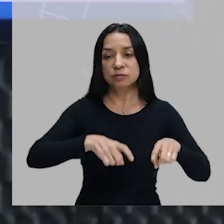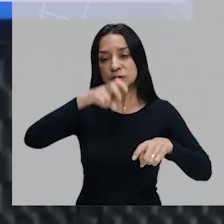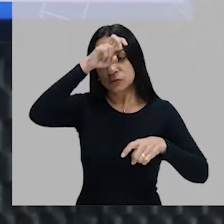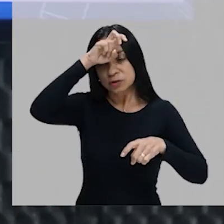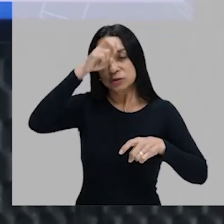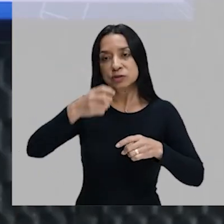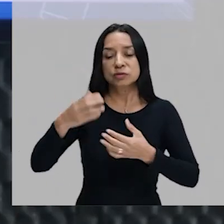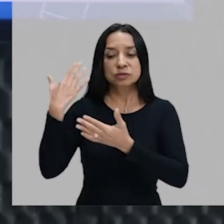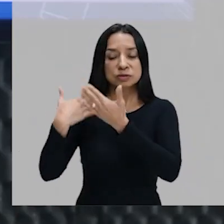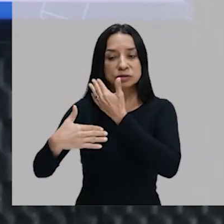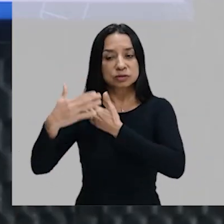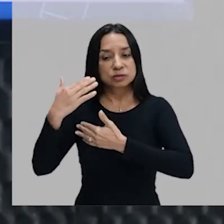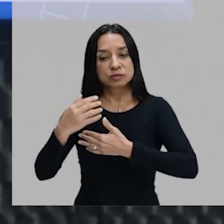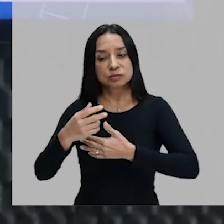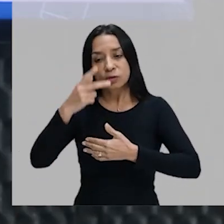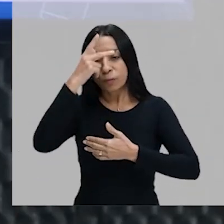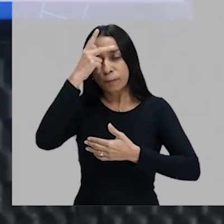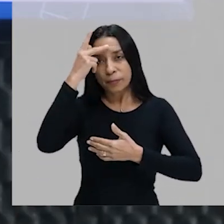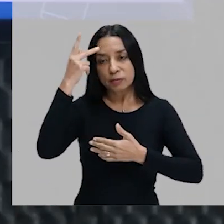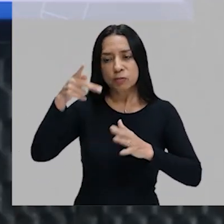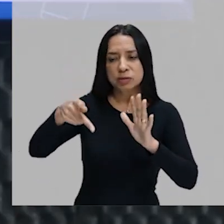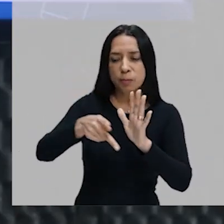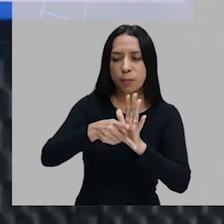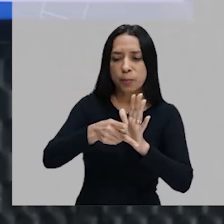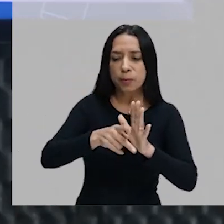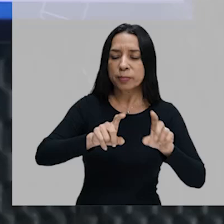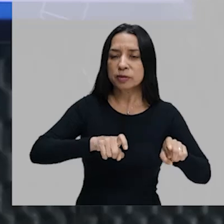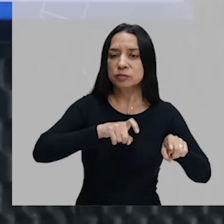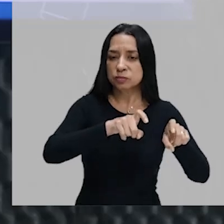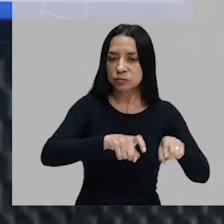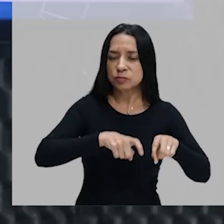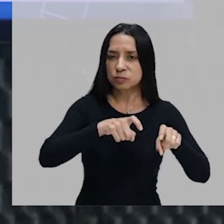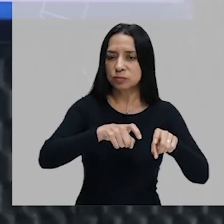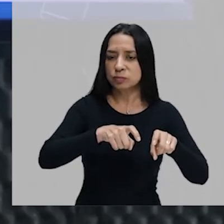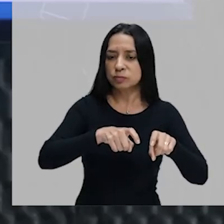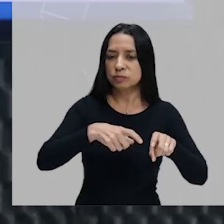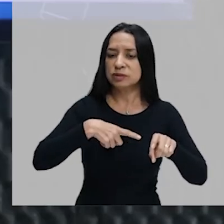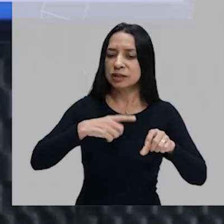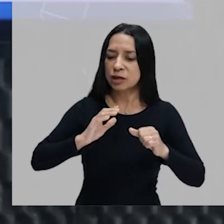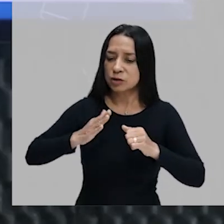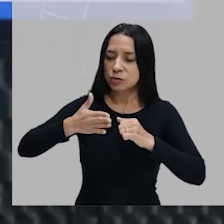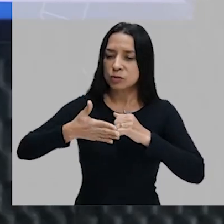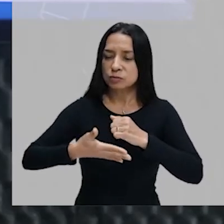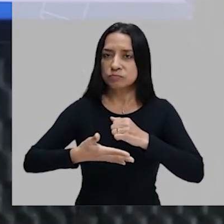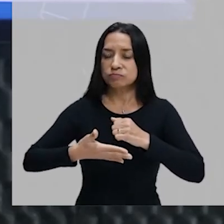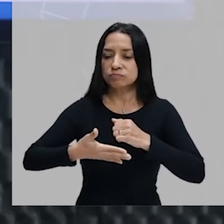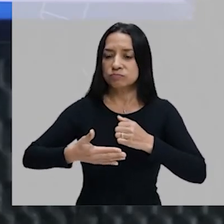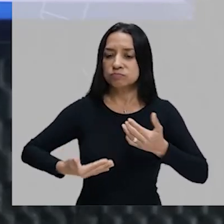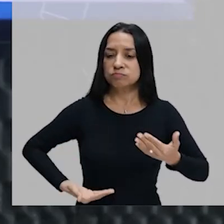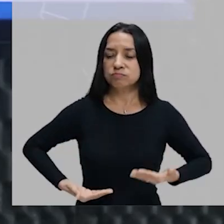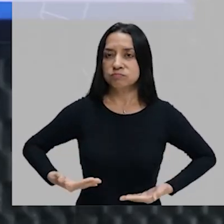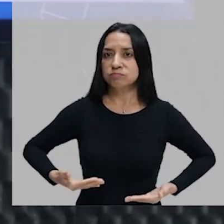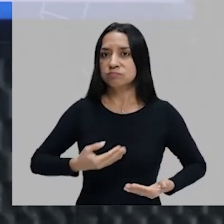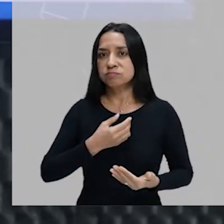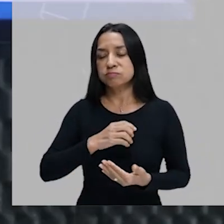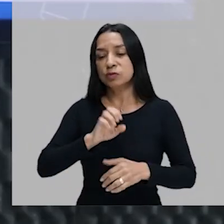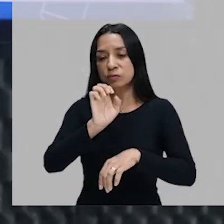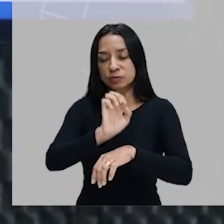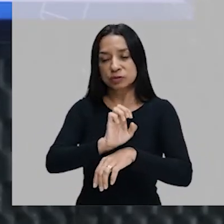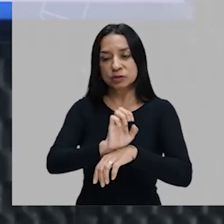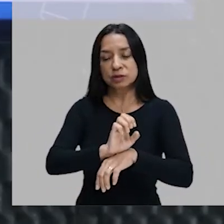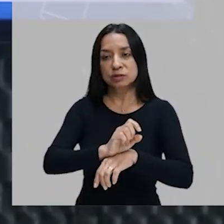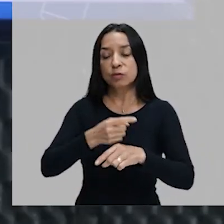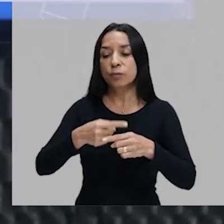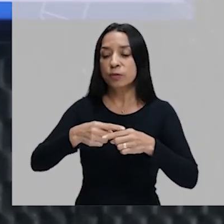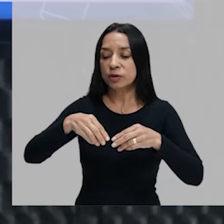são camponeses submetidos ao regime de servidão para com o Estado, é porque a terra